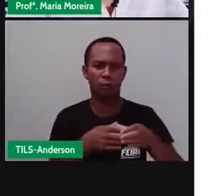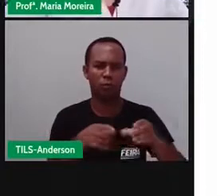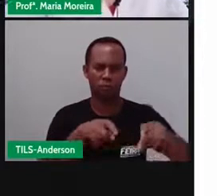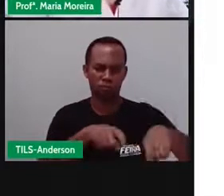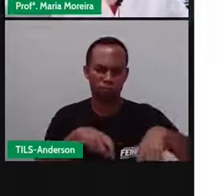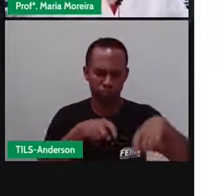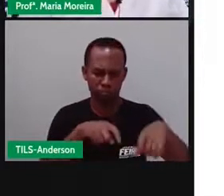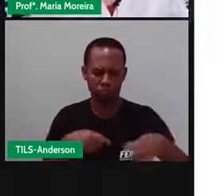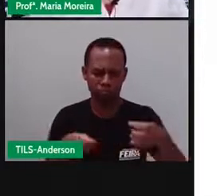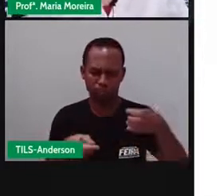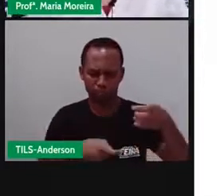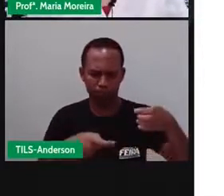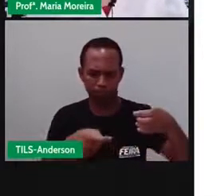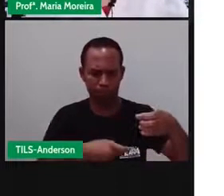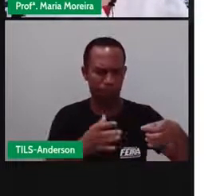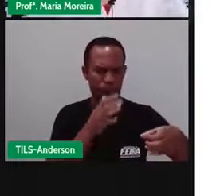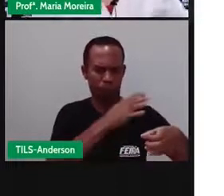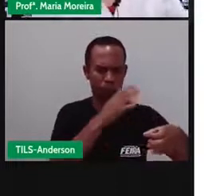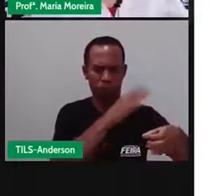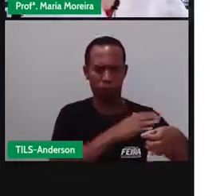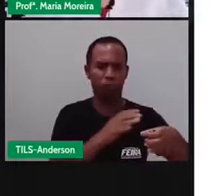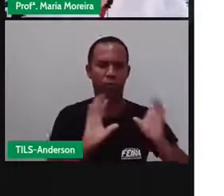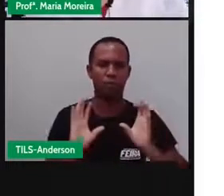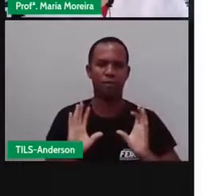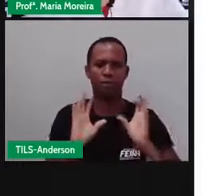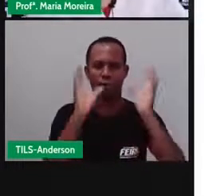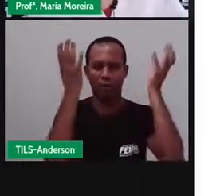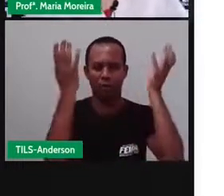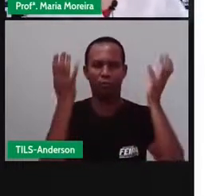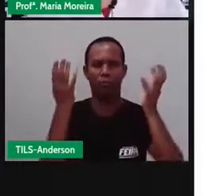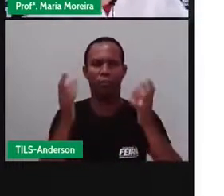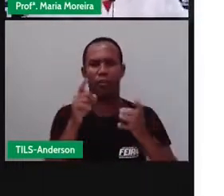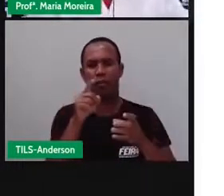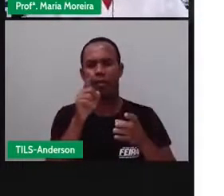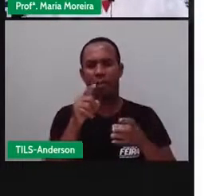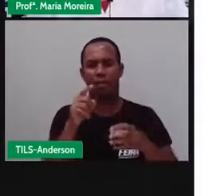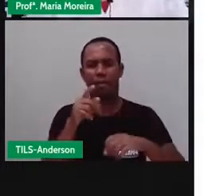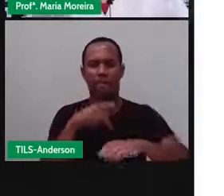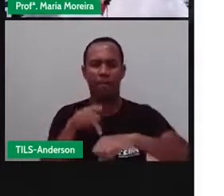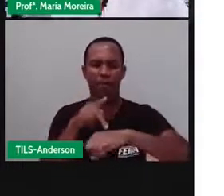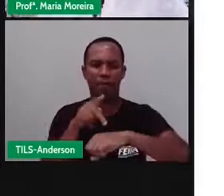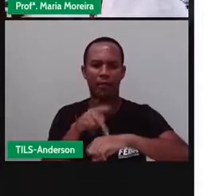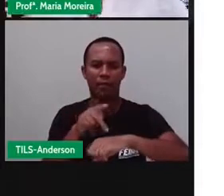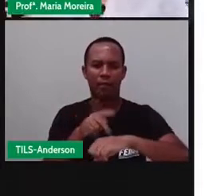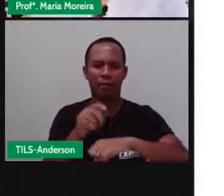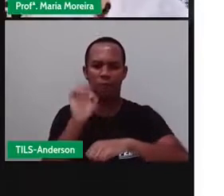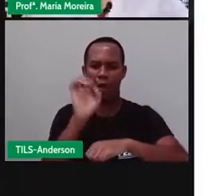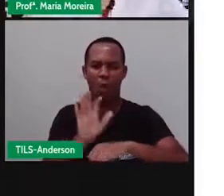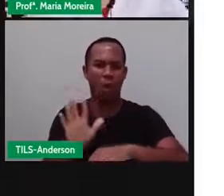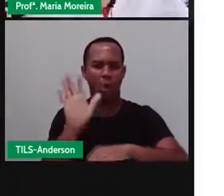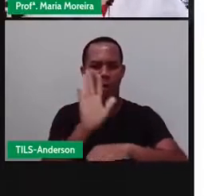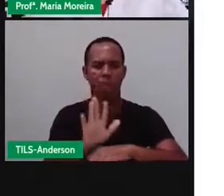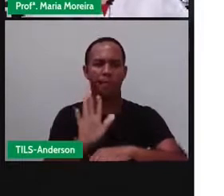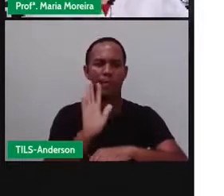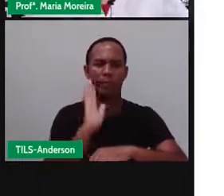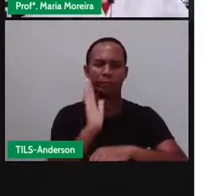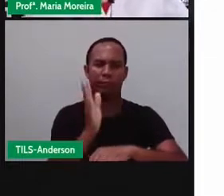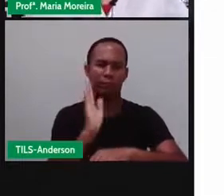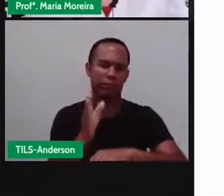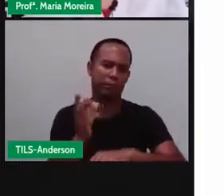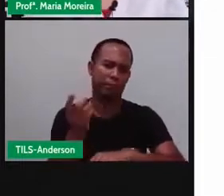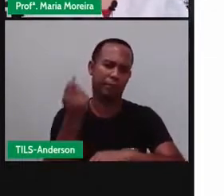quê? As colheitas. Então, já vem da Europa, né? Então, a Europa, por quê? Ô, Pró, por que a senhora fala tanto aí sobre a